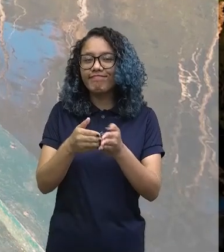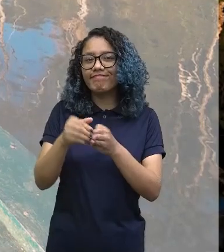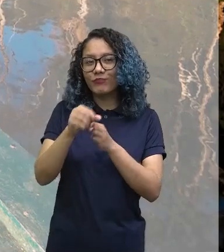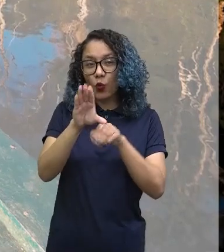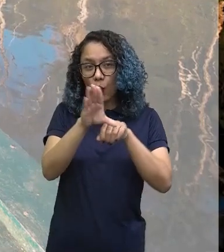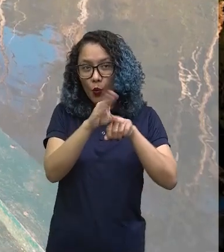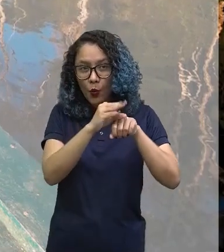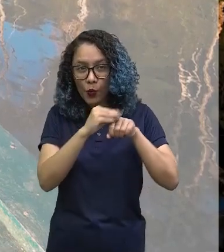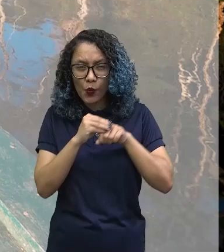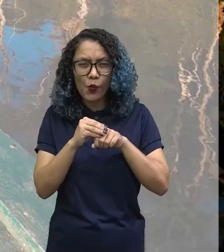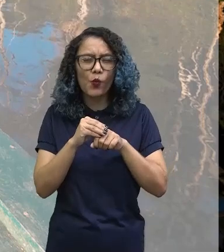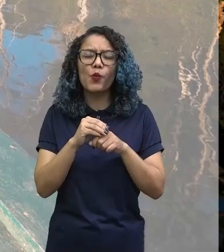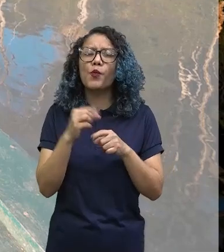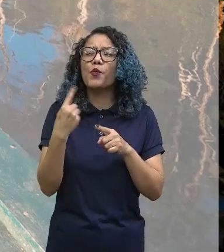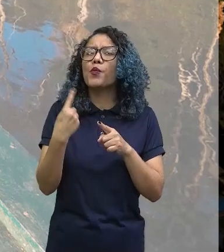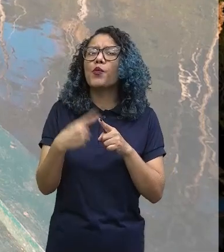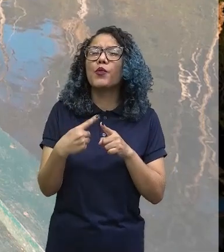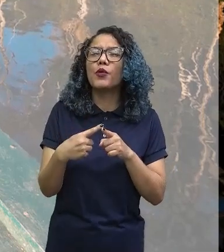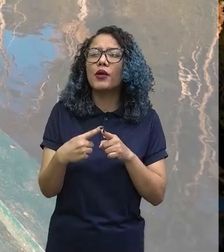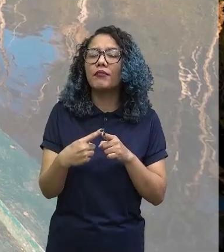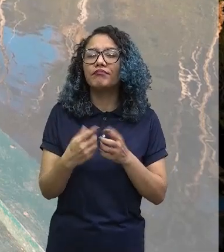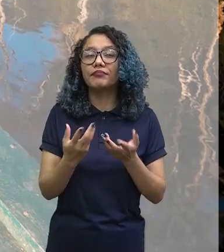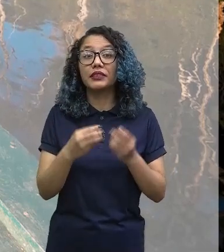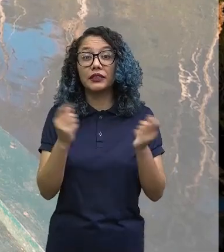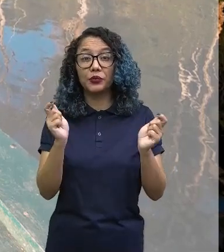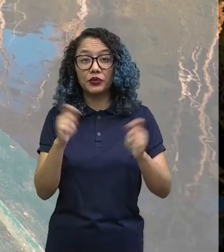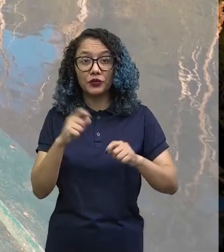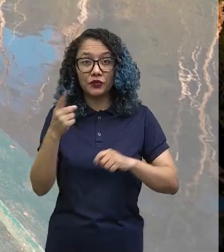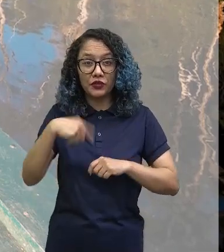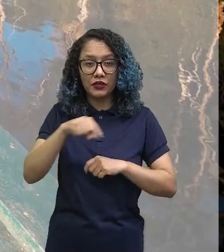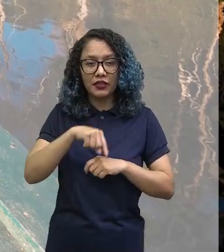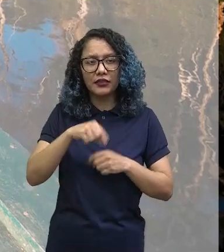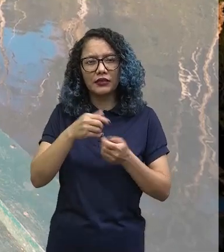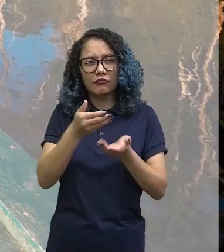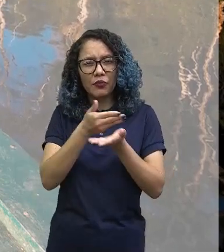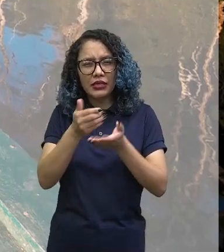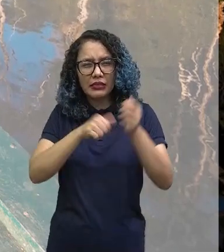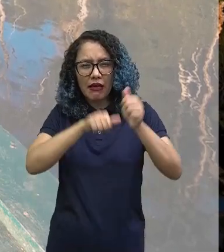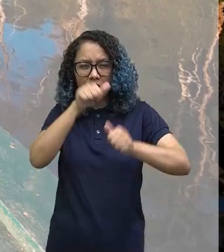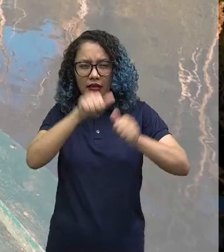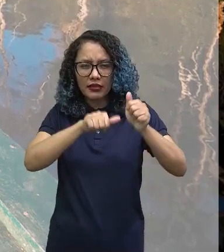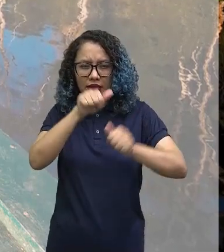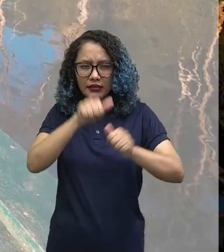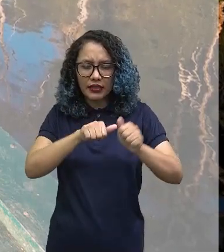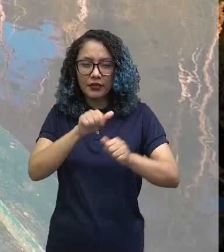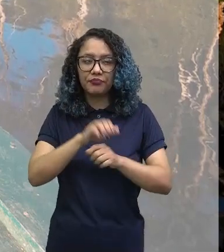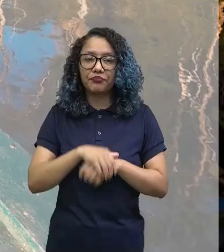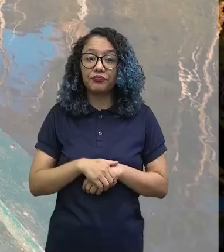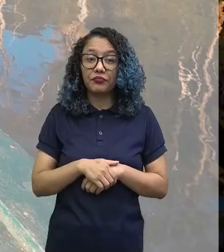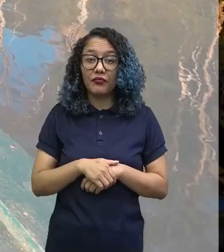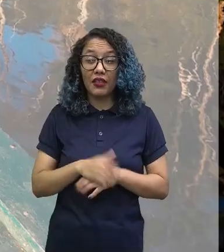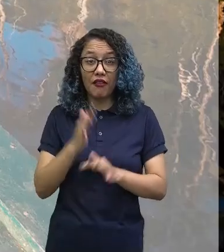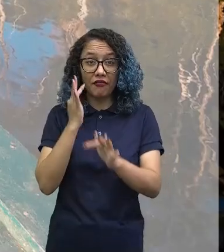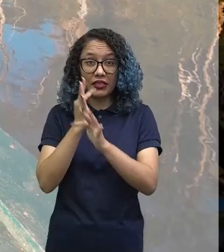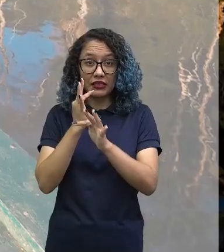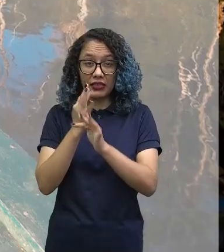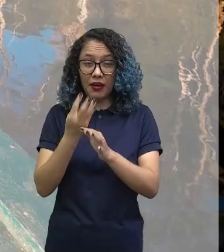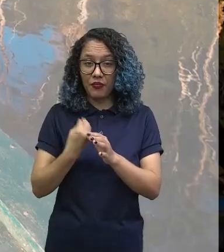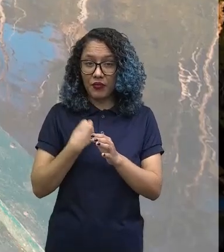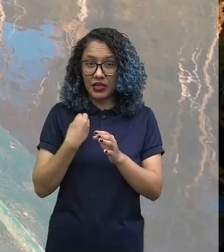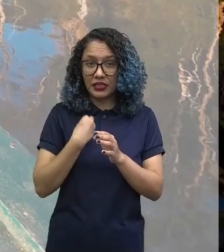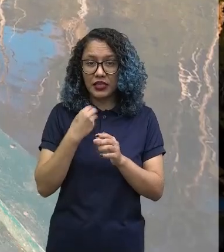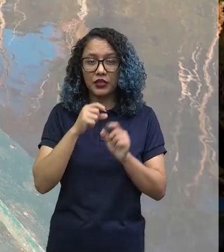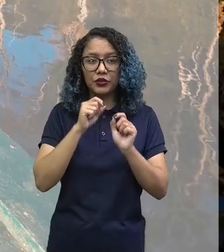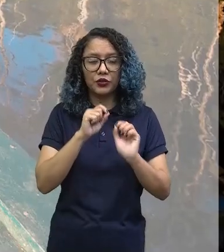quê? Para que você comece a analisar como a física está também nos fenômenos que